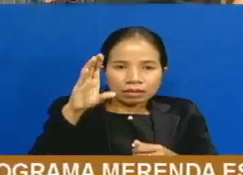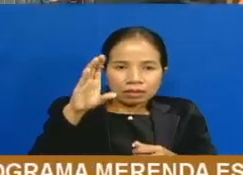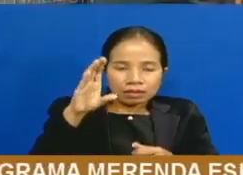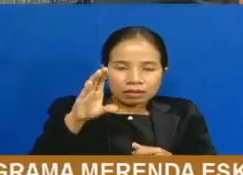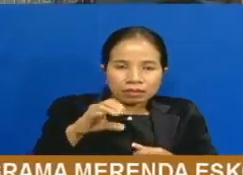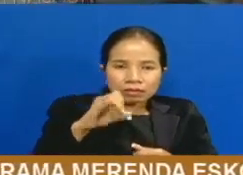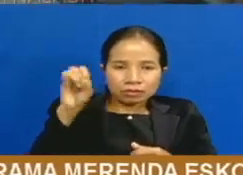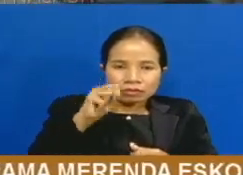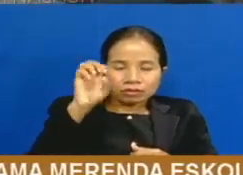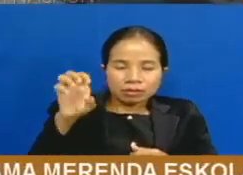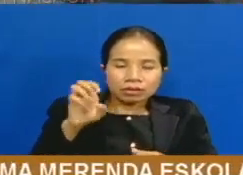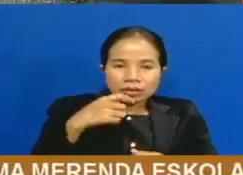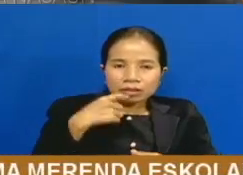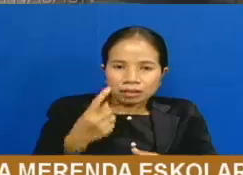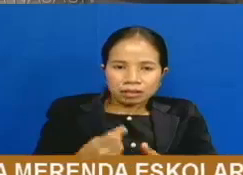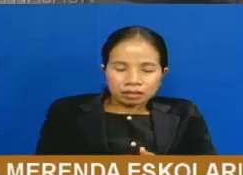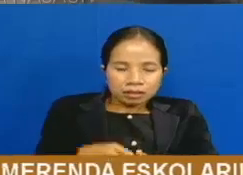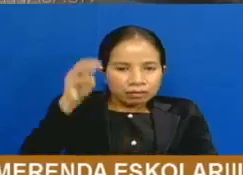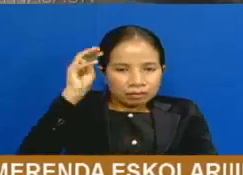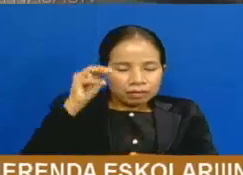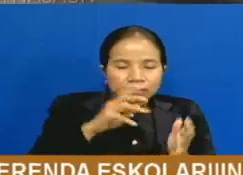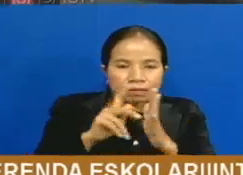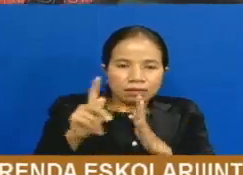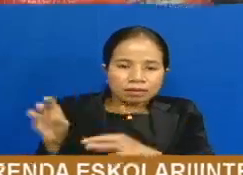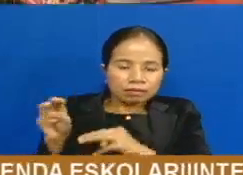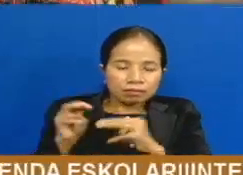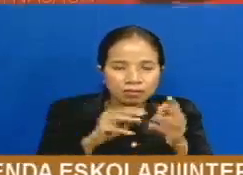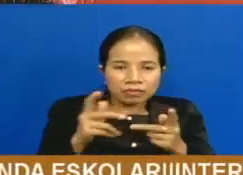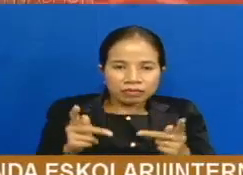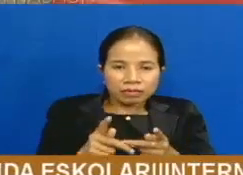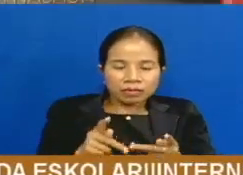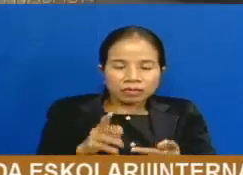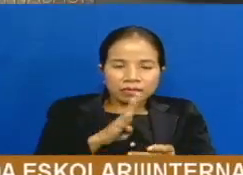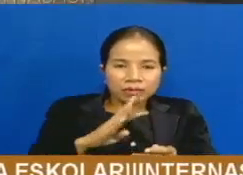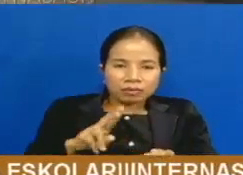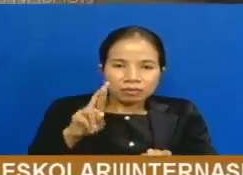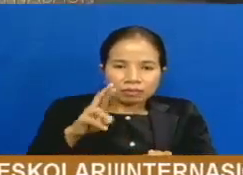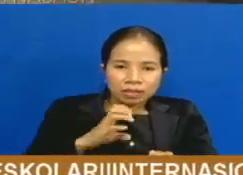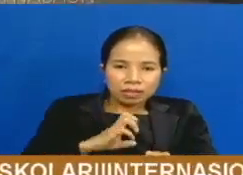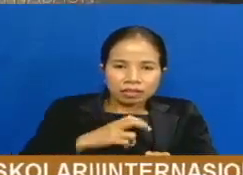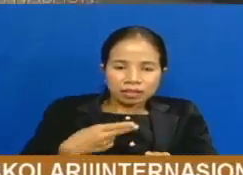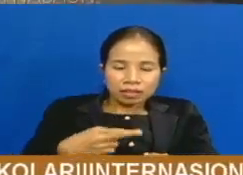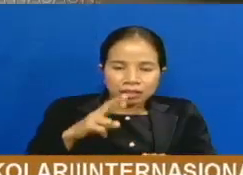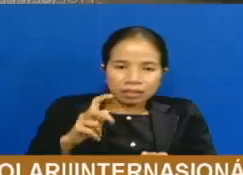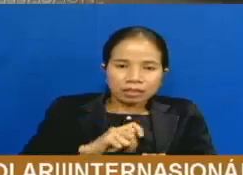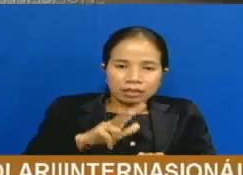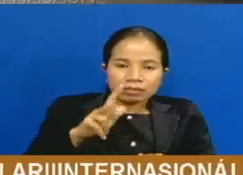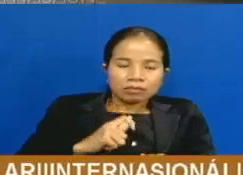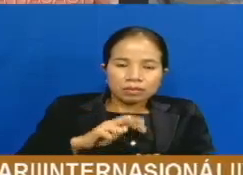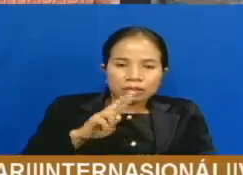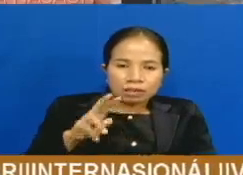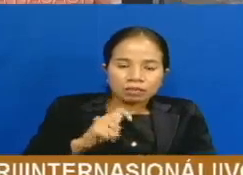José Agostinho da Silva Hateten, ministero planea muda terminal Becora Bahera, Tasitolu Batibar, no